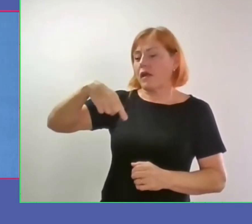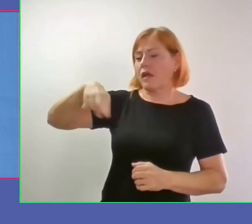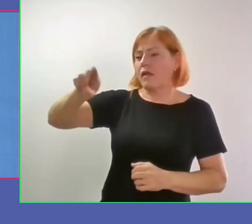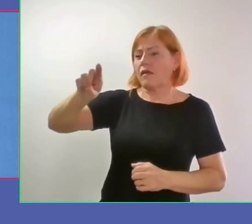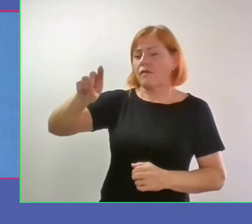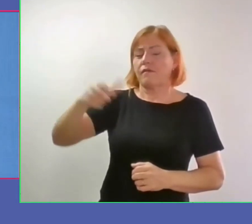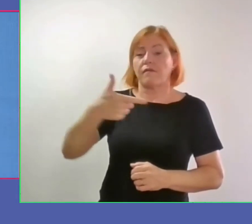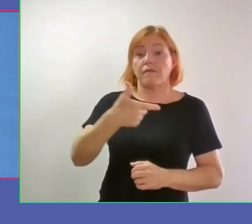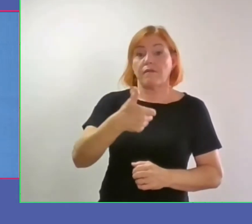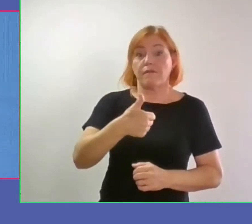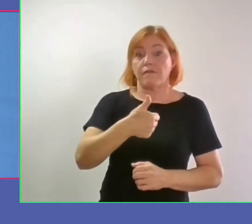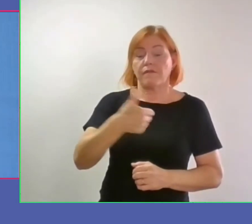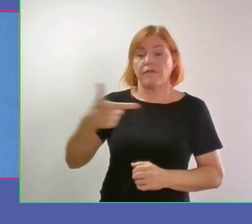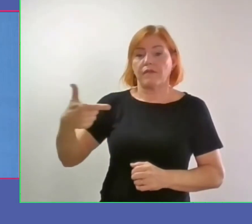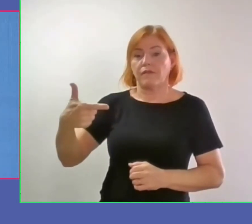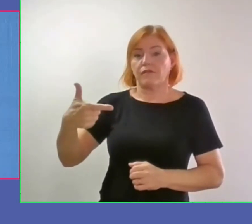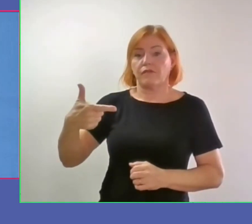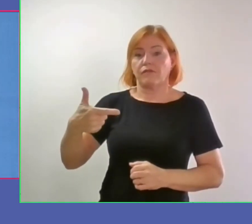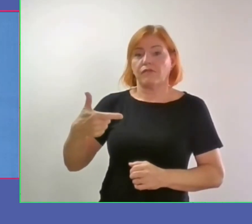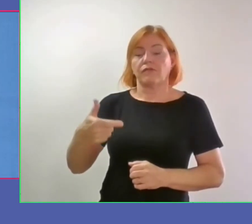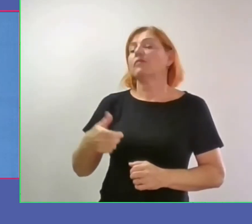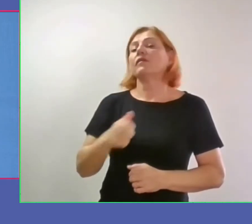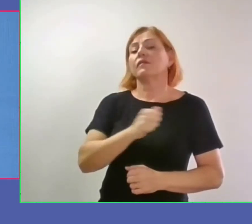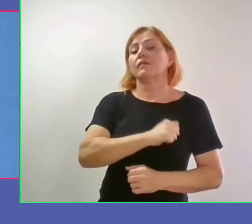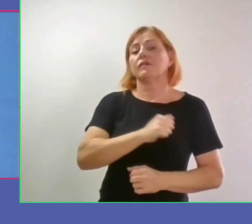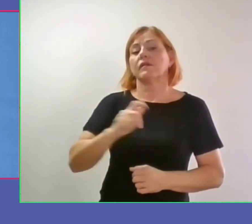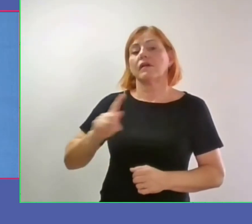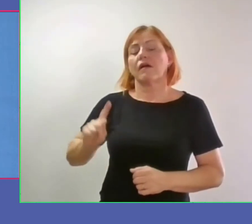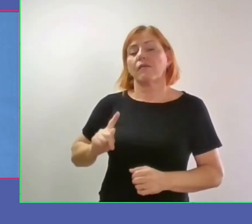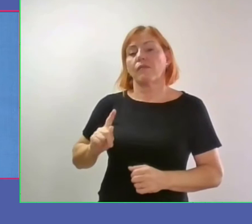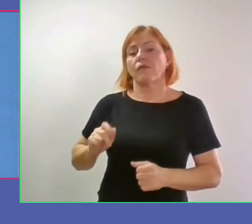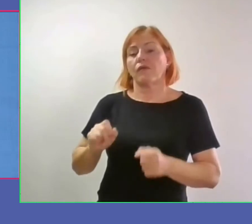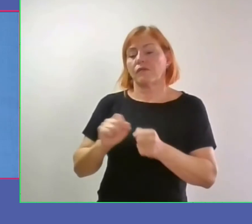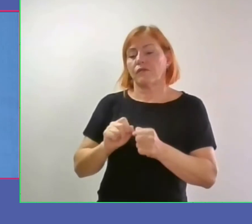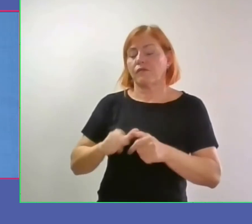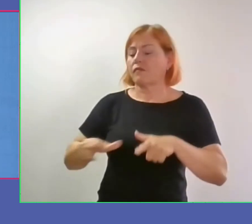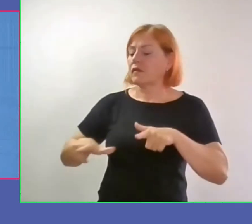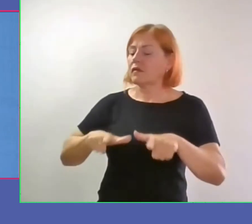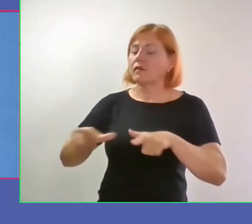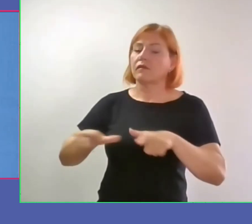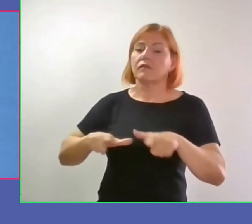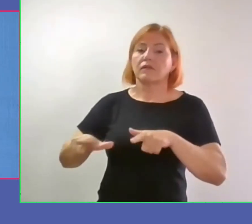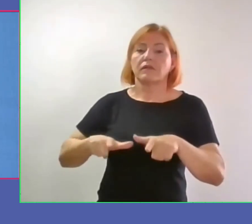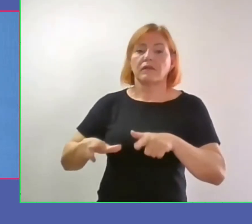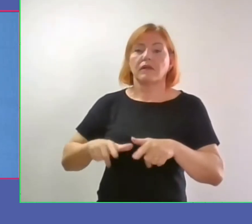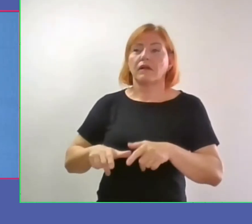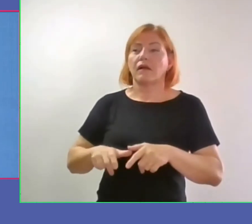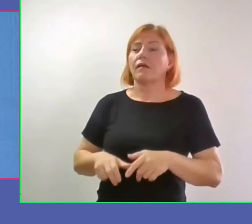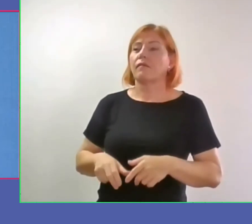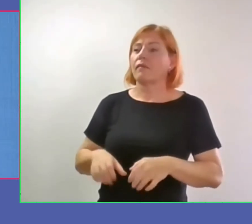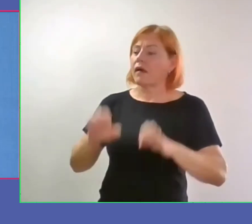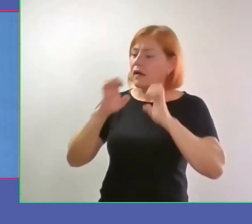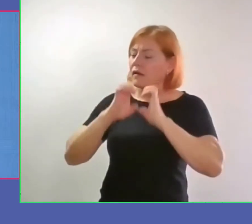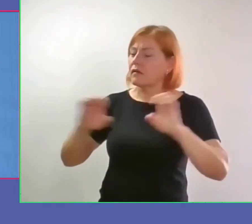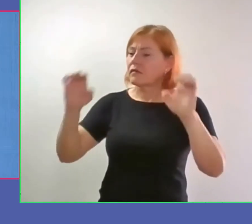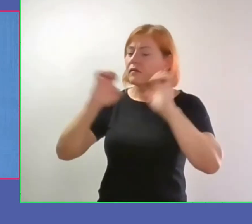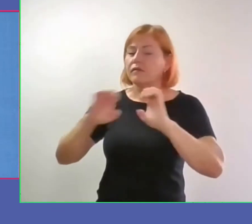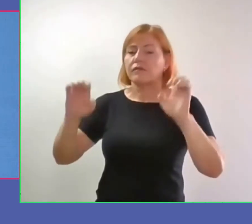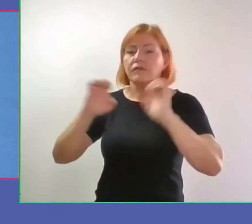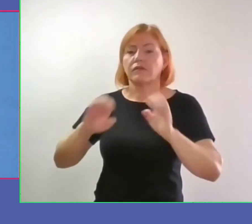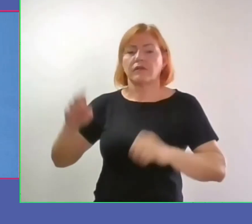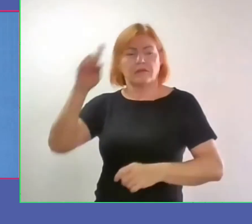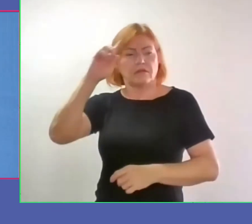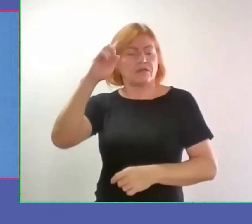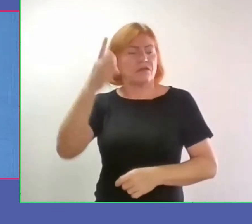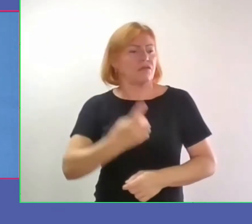para fazer o mesmo trabalho que ele estava fazendo, pregando o evangelho do reino, com a autoridade do rei, né, com o